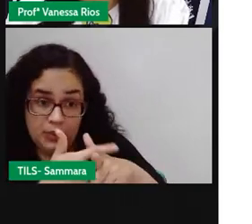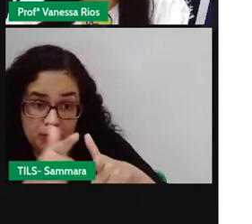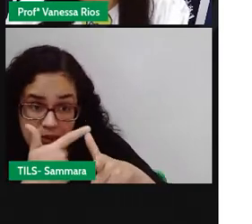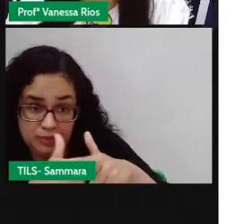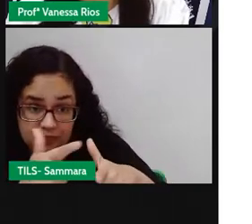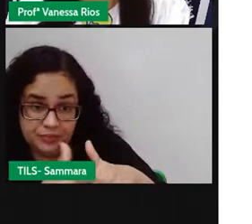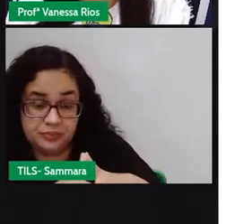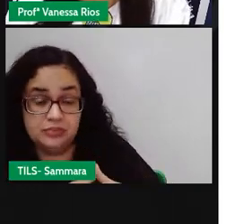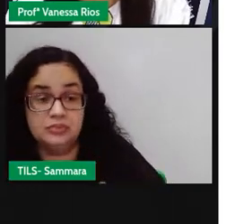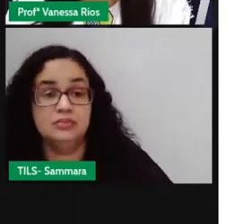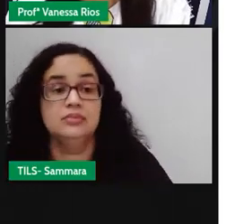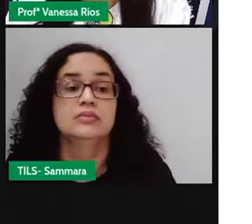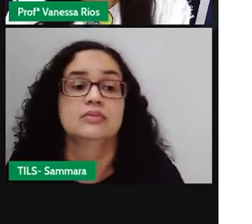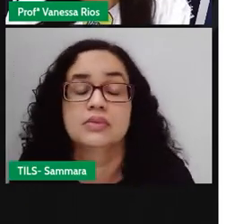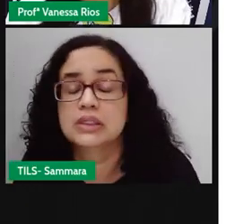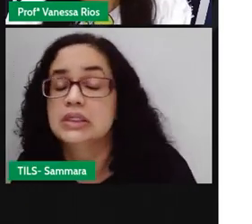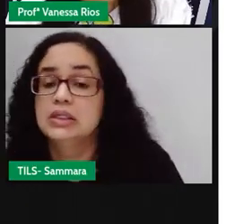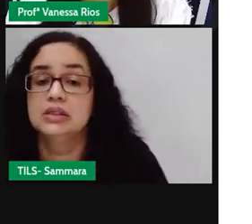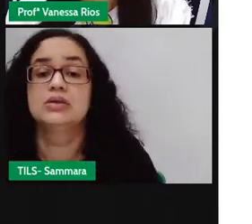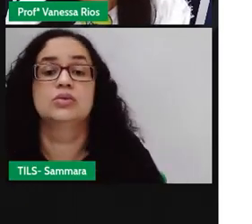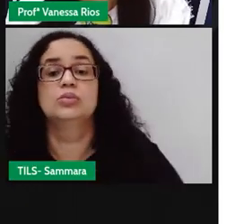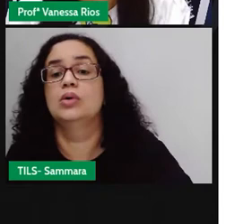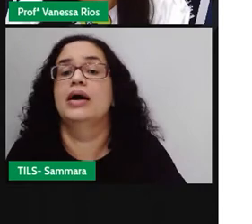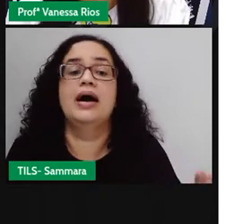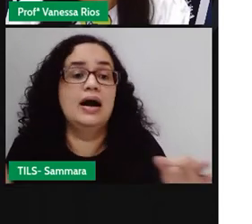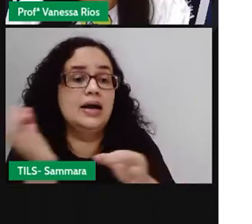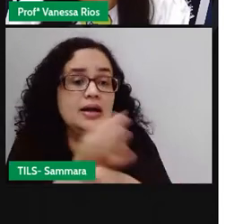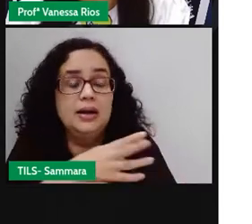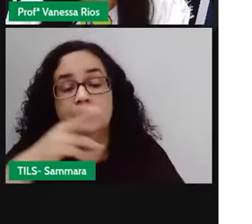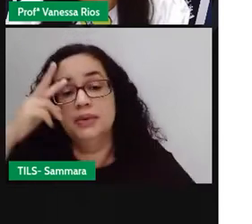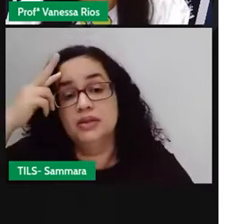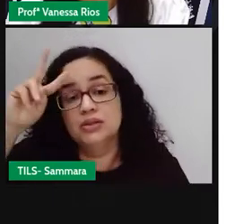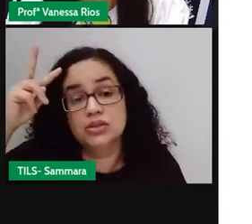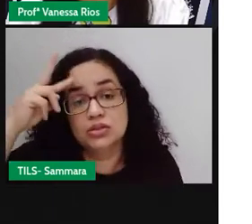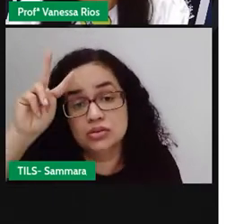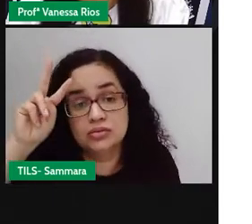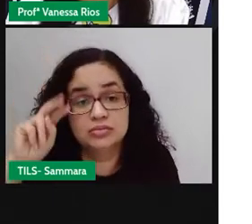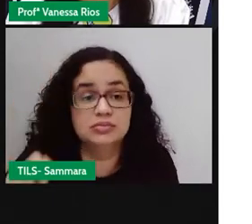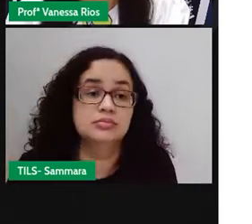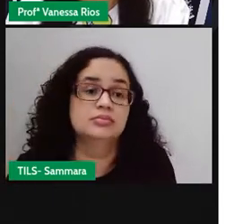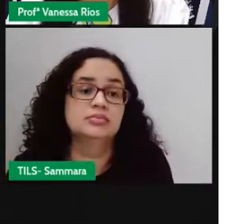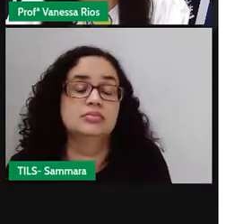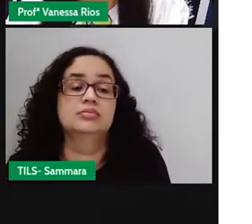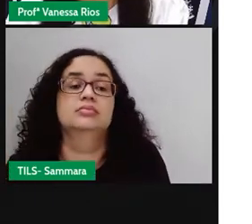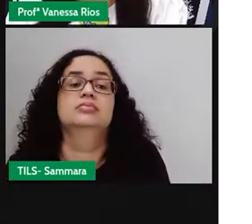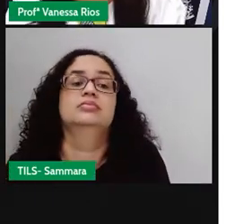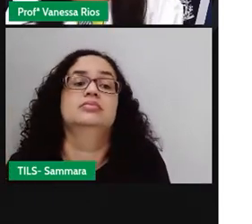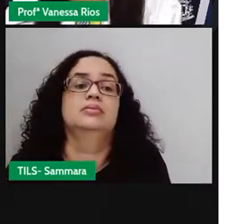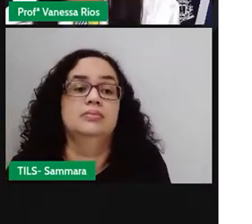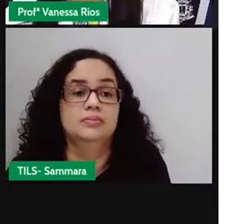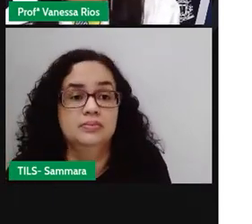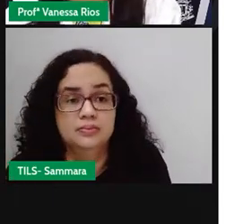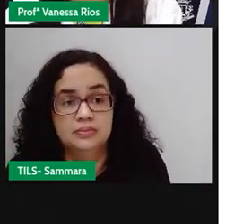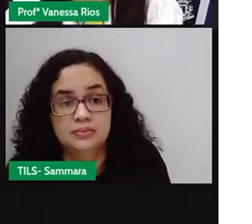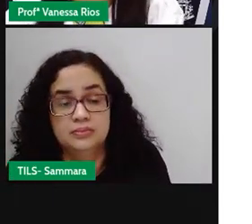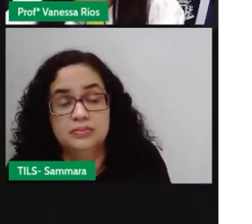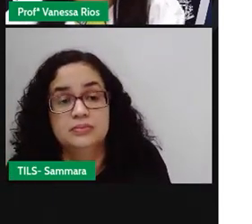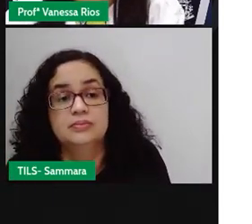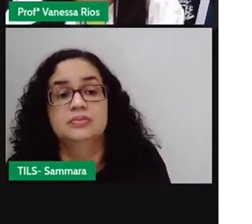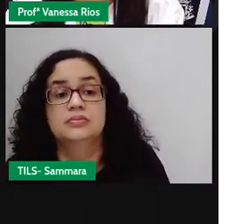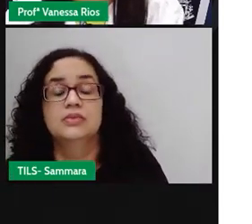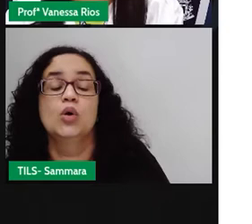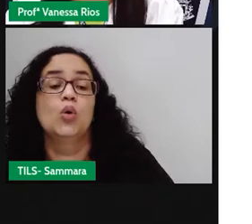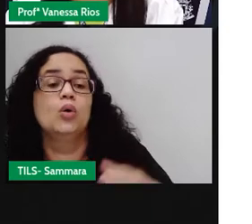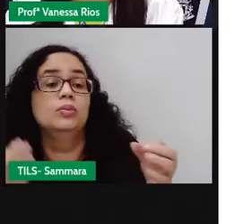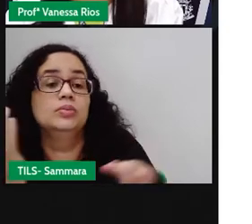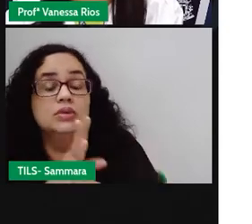a ser resolvido, a resolução do problema e a finalização, como